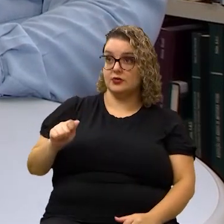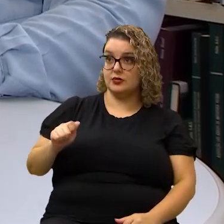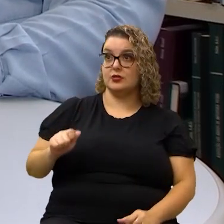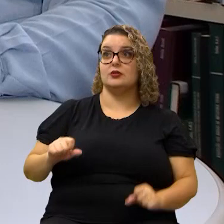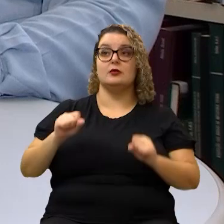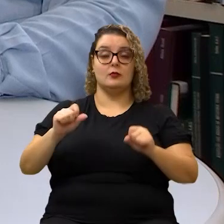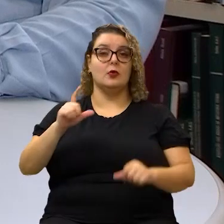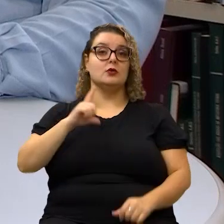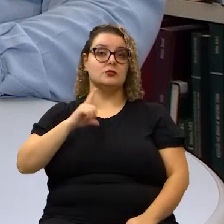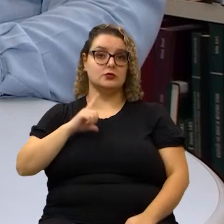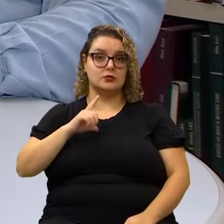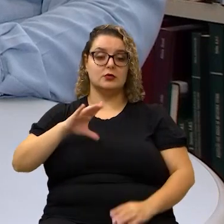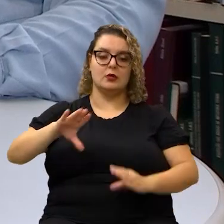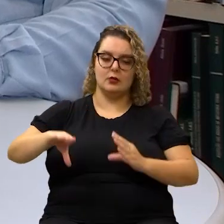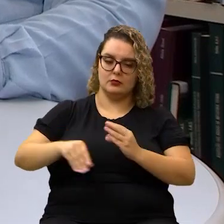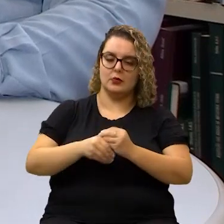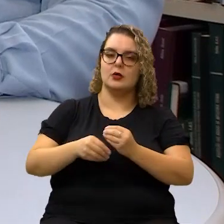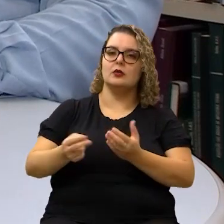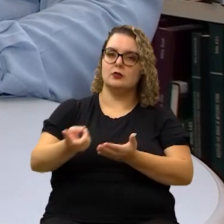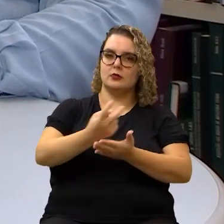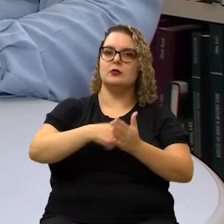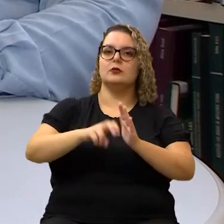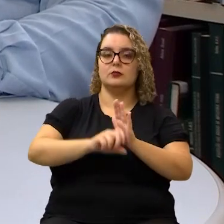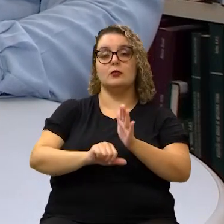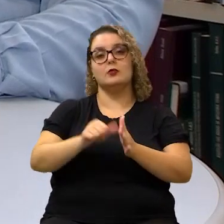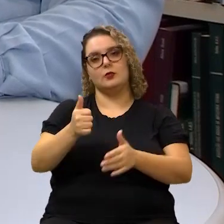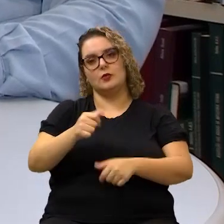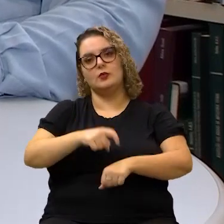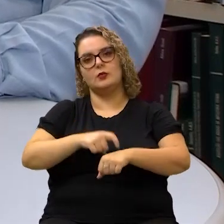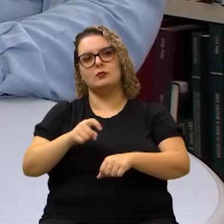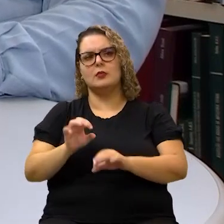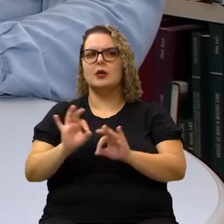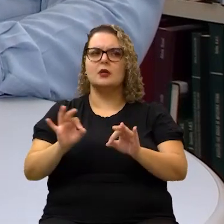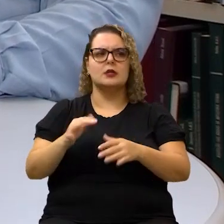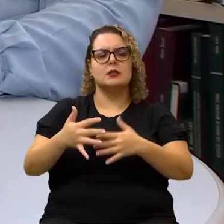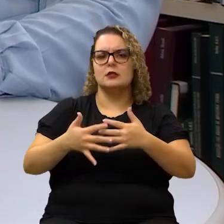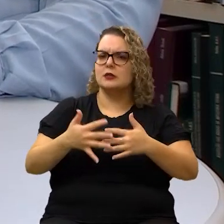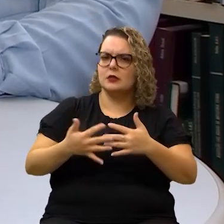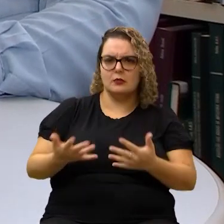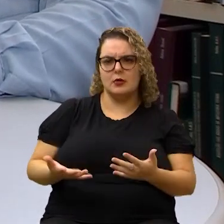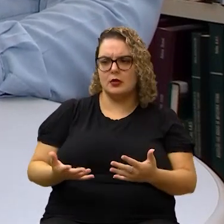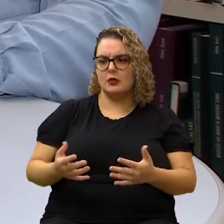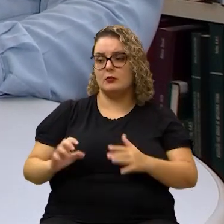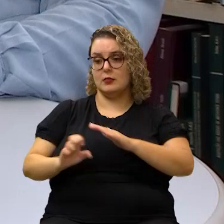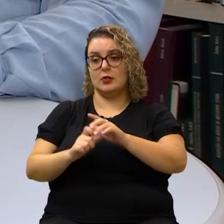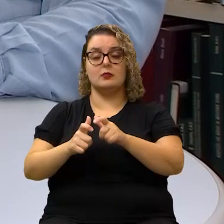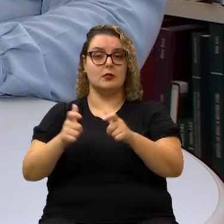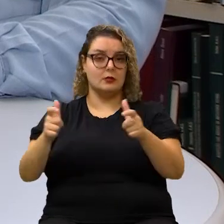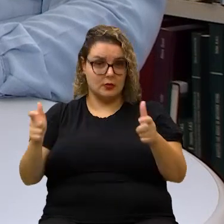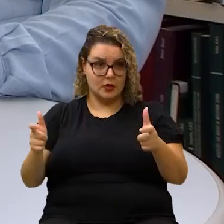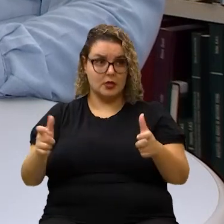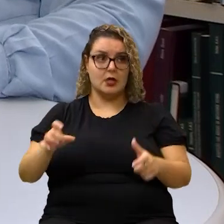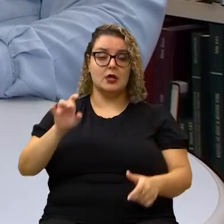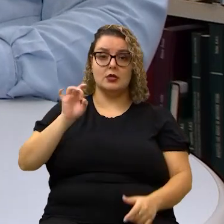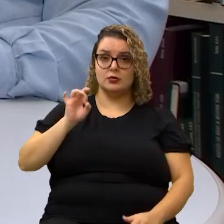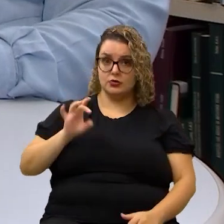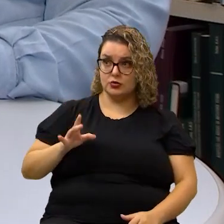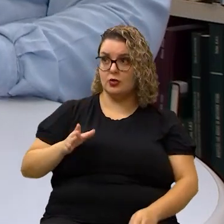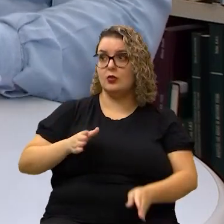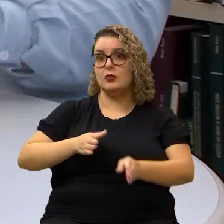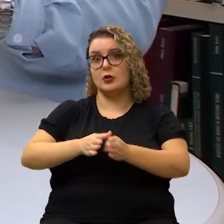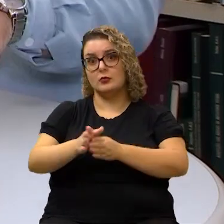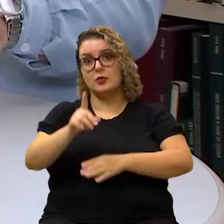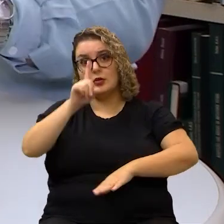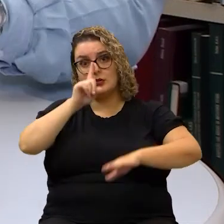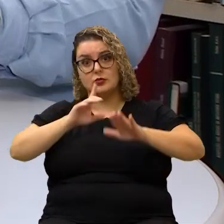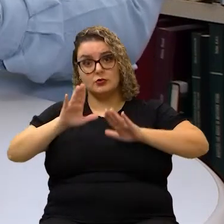Então eu posso ter aí também um incremento tributário num primeiro momento, mas nada disso é empecilho para que a empresa cresça. É apenas uma